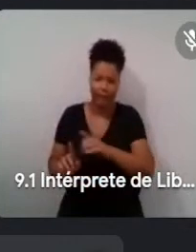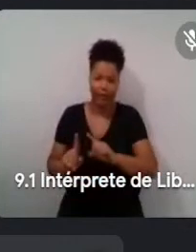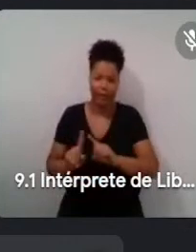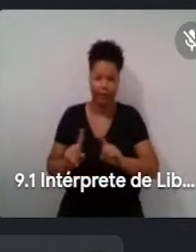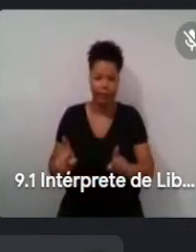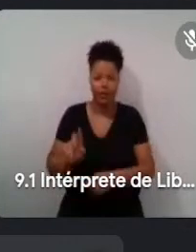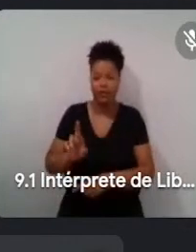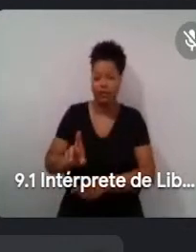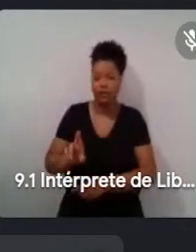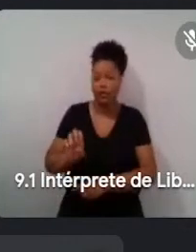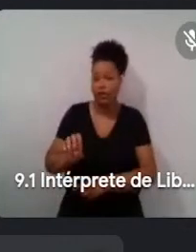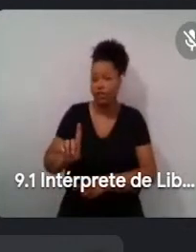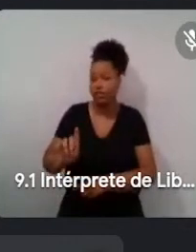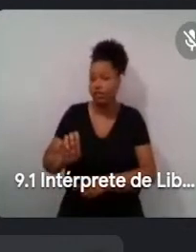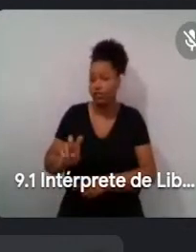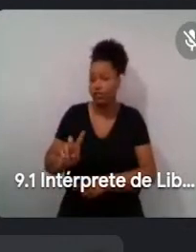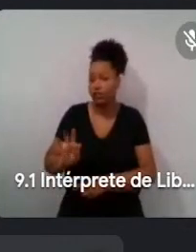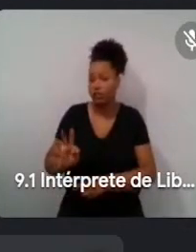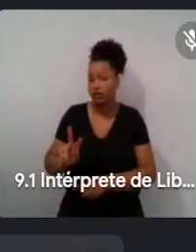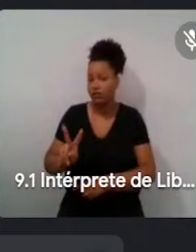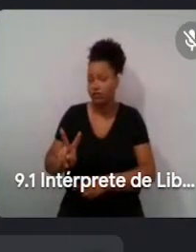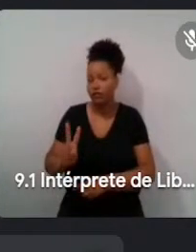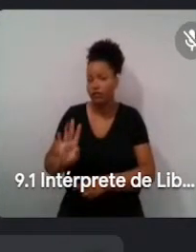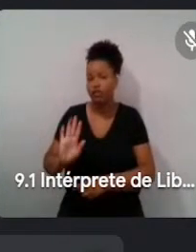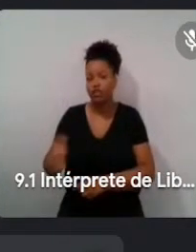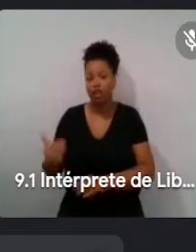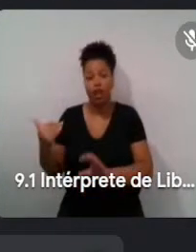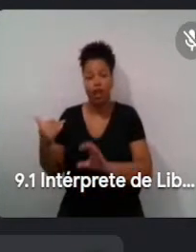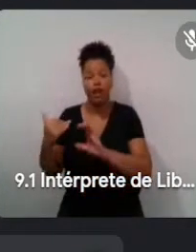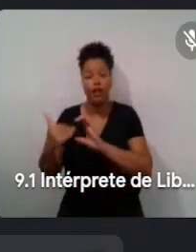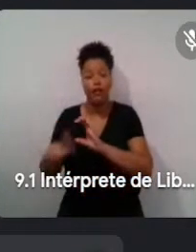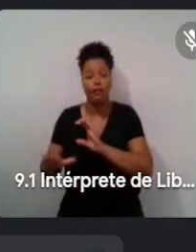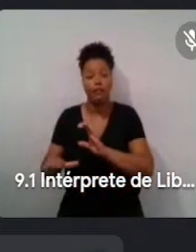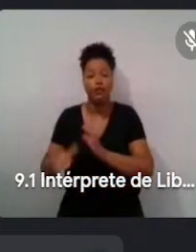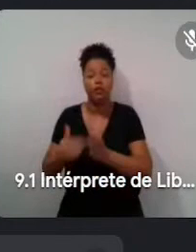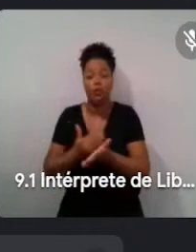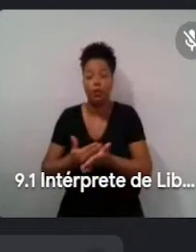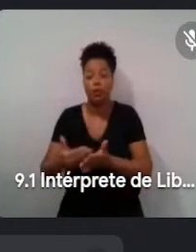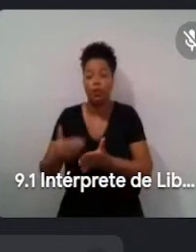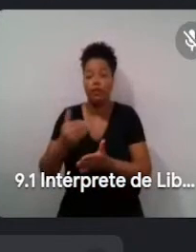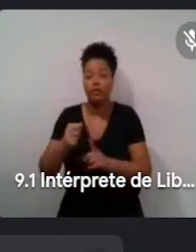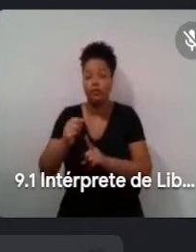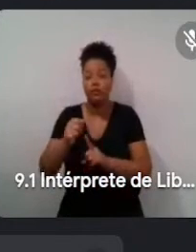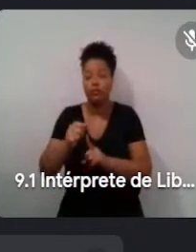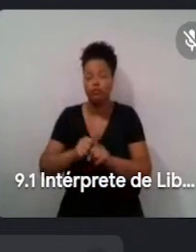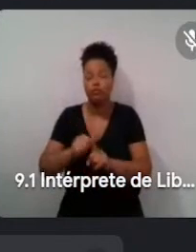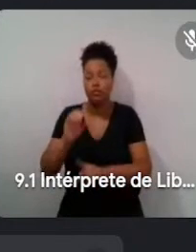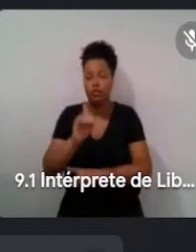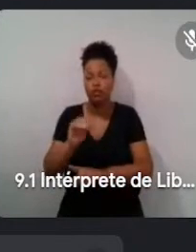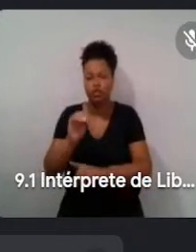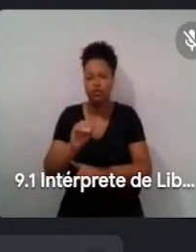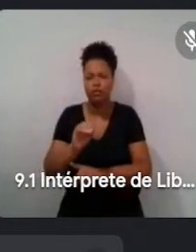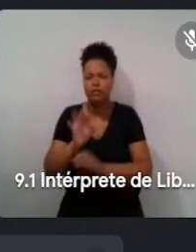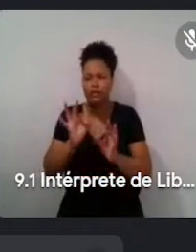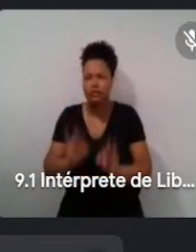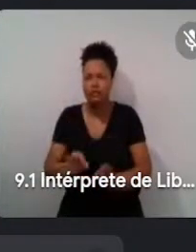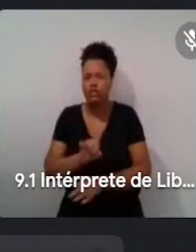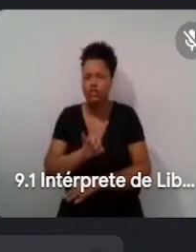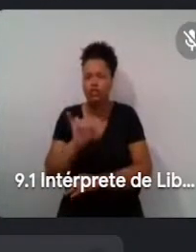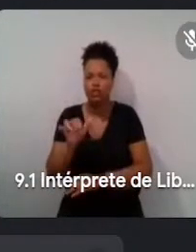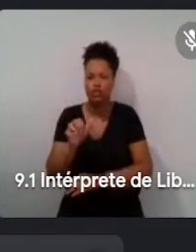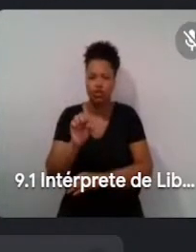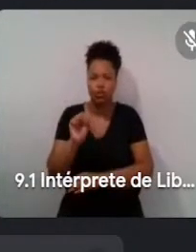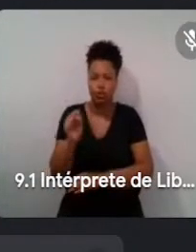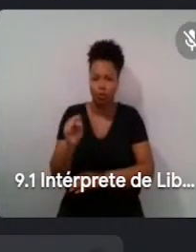TV havia encaminhado, no início do mês de outubro, mais precisamente em 8 de outubro,